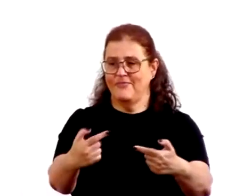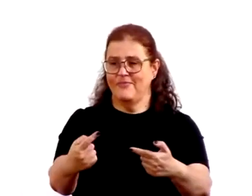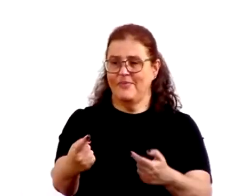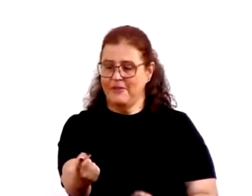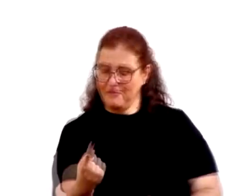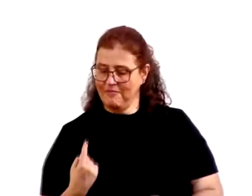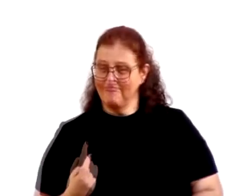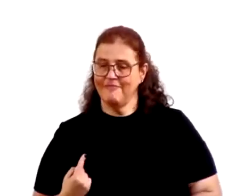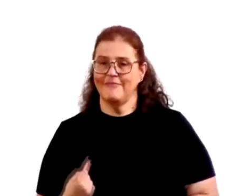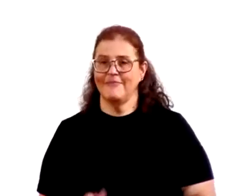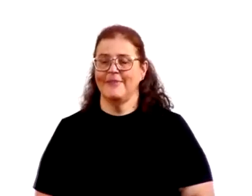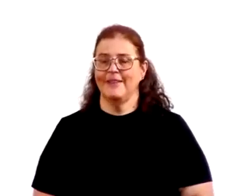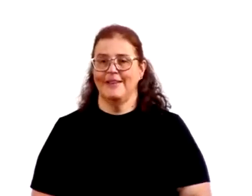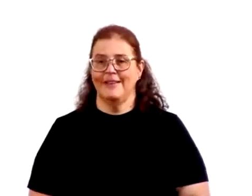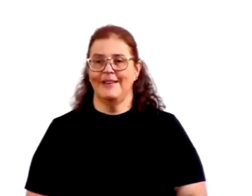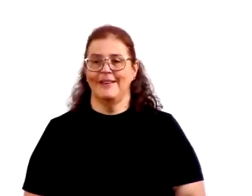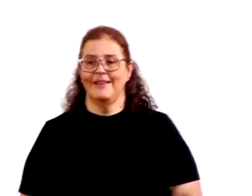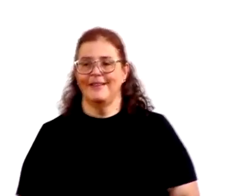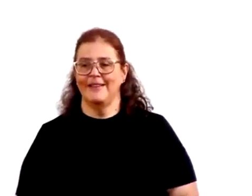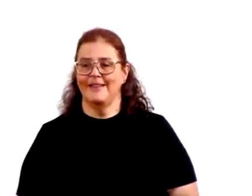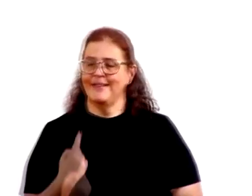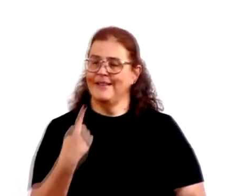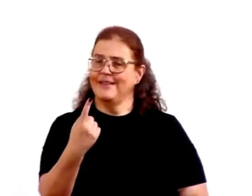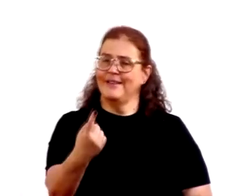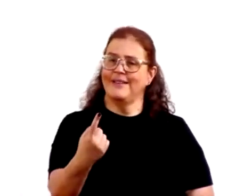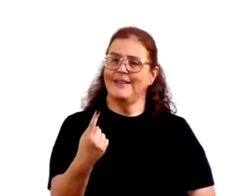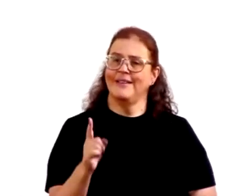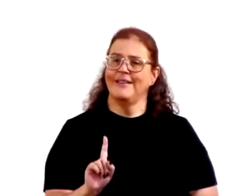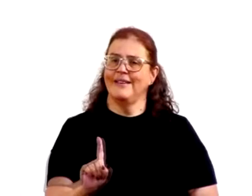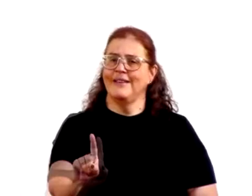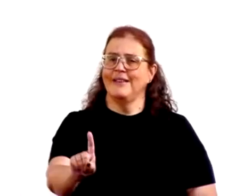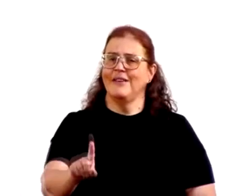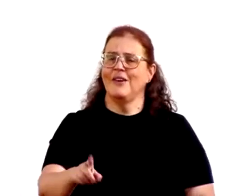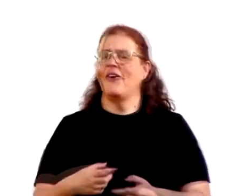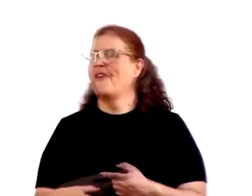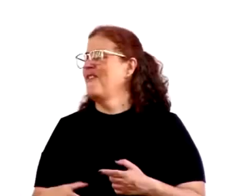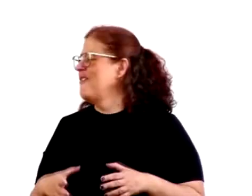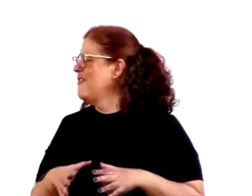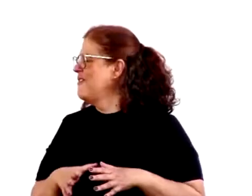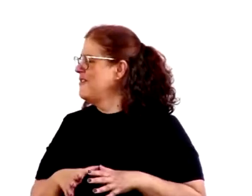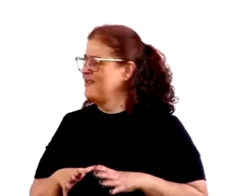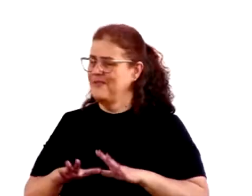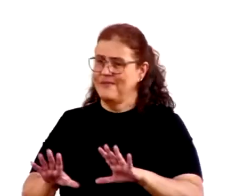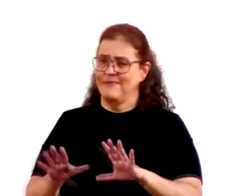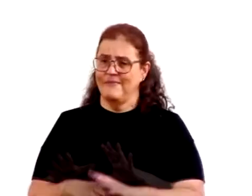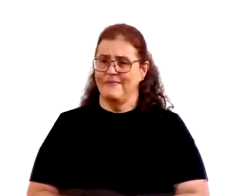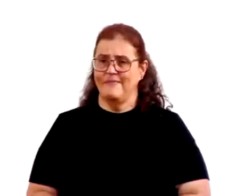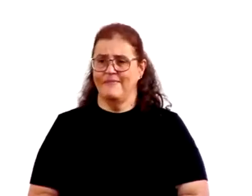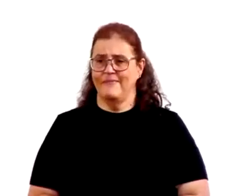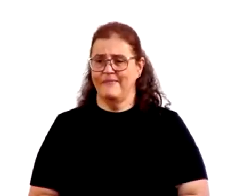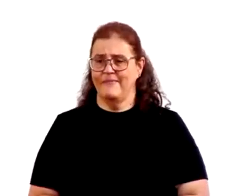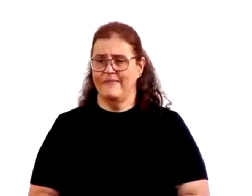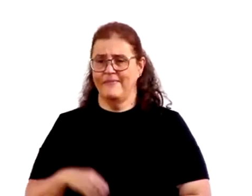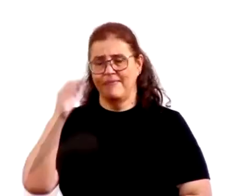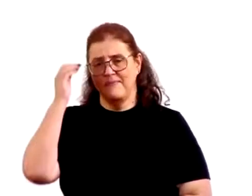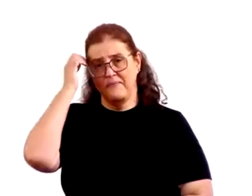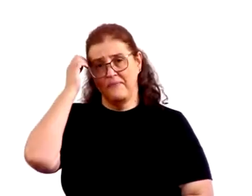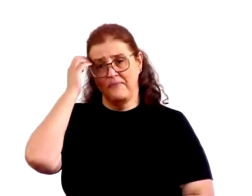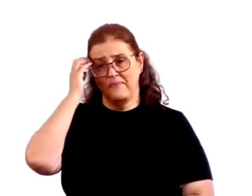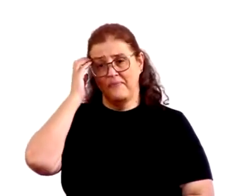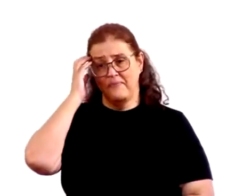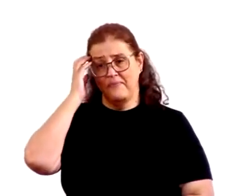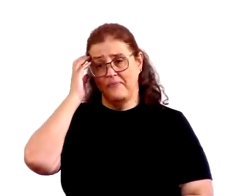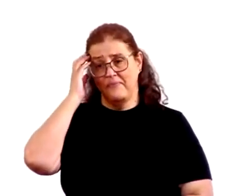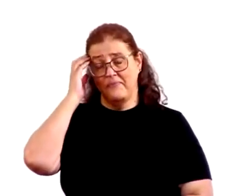é, afasta-se de nós, afasta-te daqui. Ah, meus irmãos, como é bom saber que o